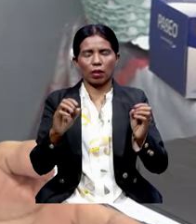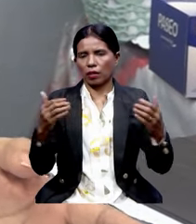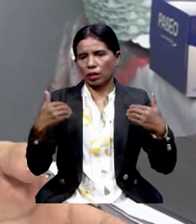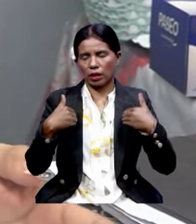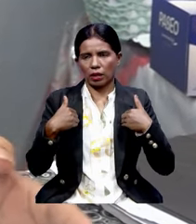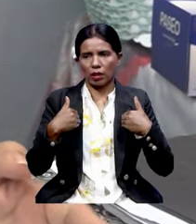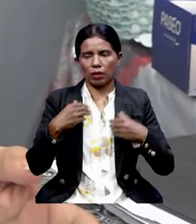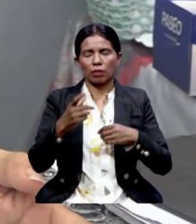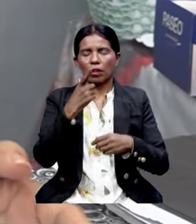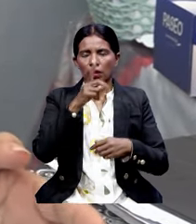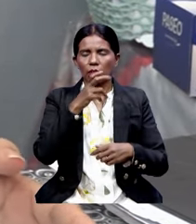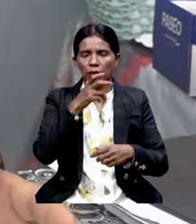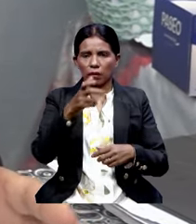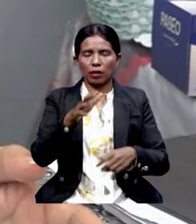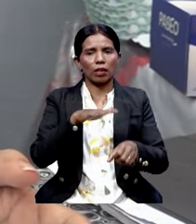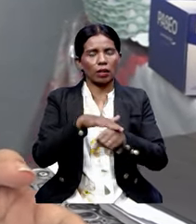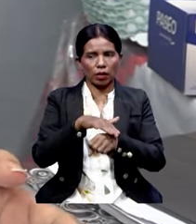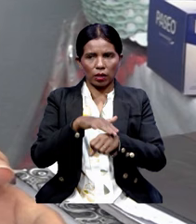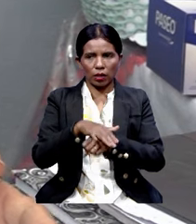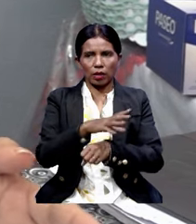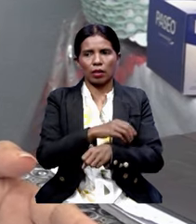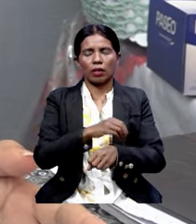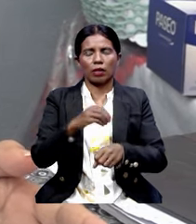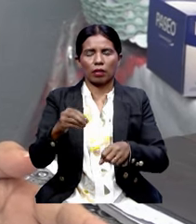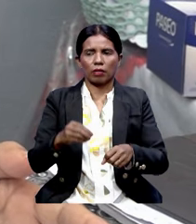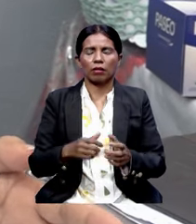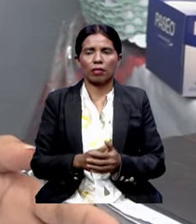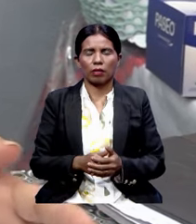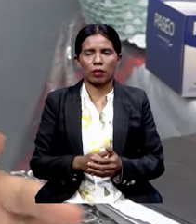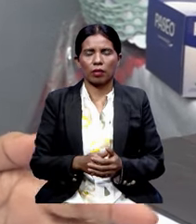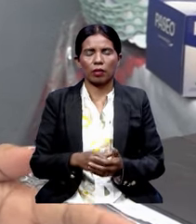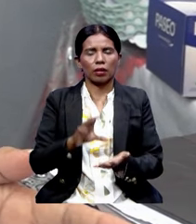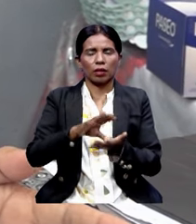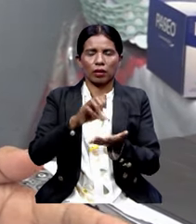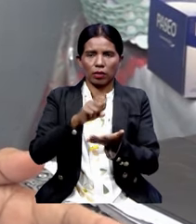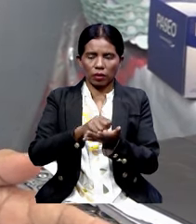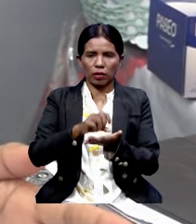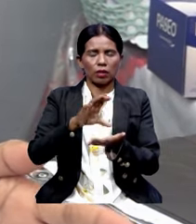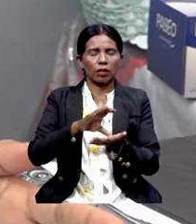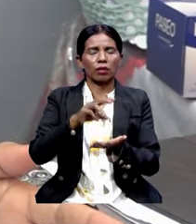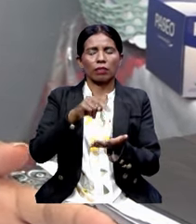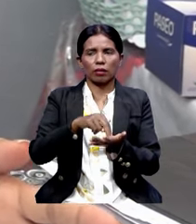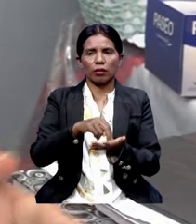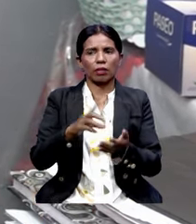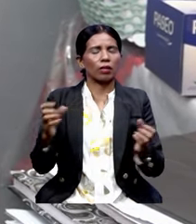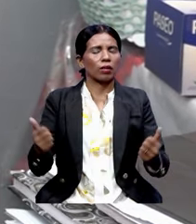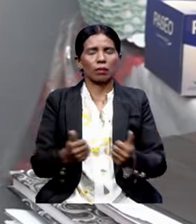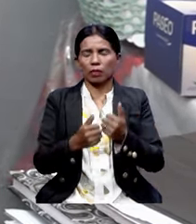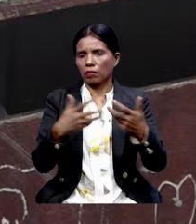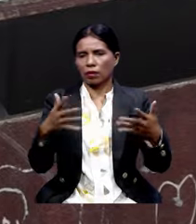quando a língua portuguesa, a inglesa, história, geografia, física, lá ia tu queres. Esportes lá